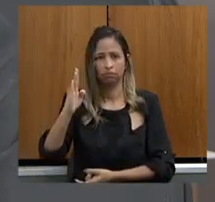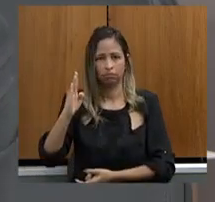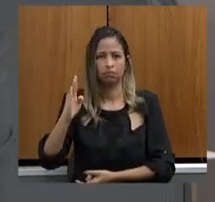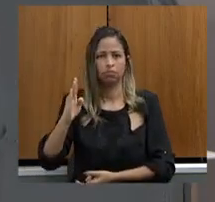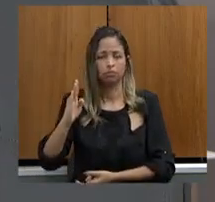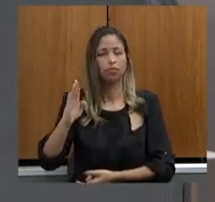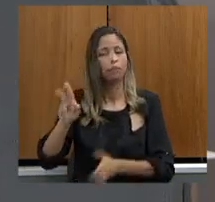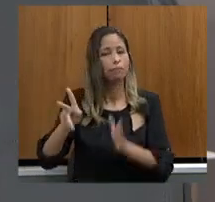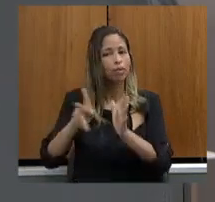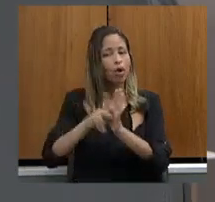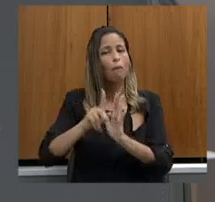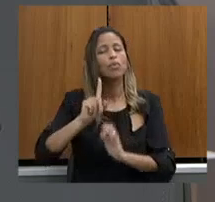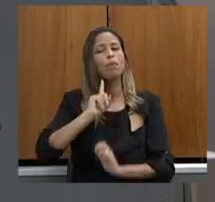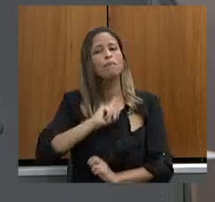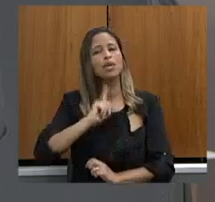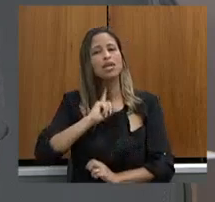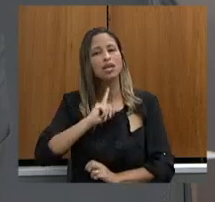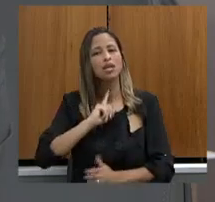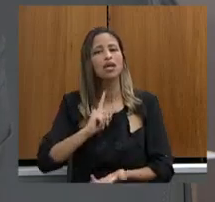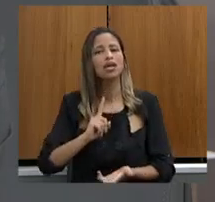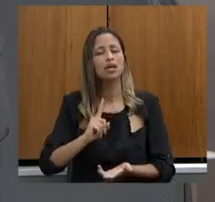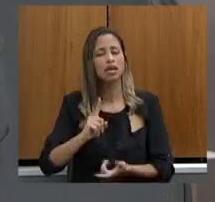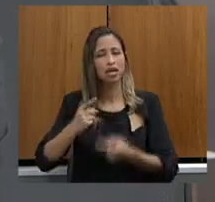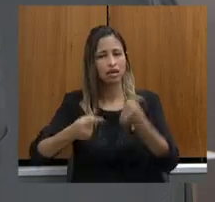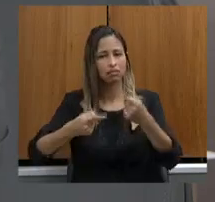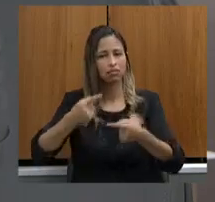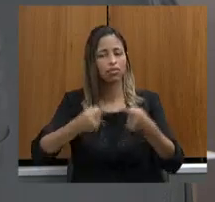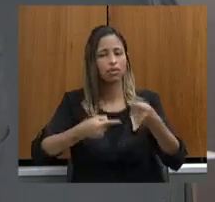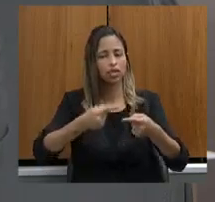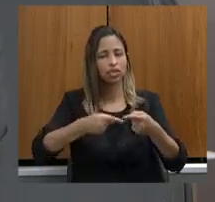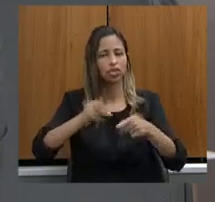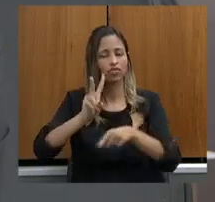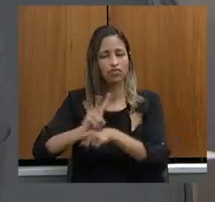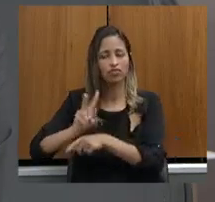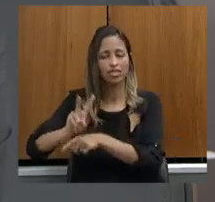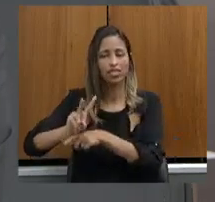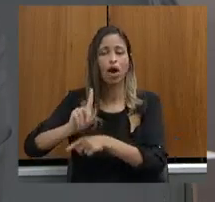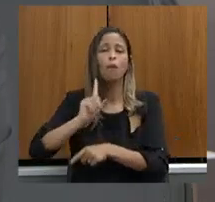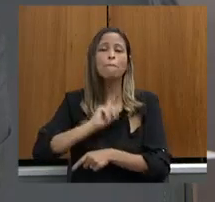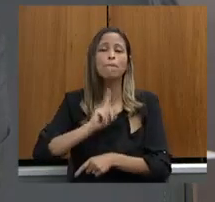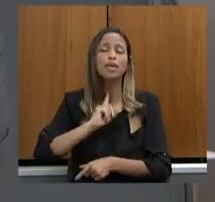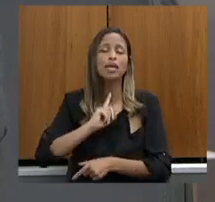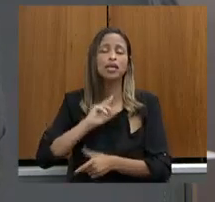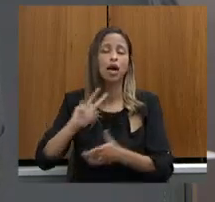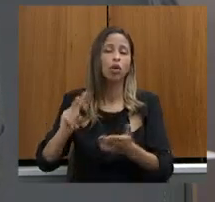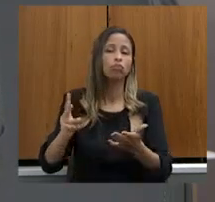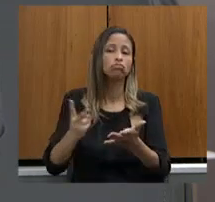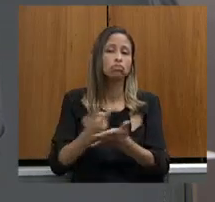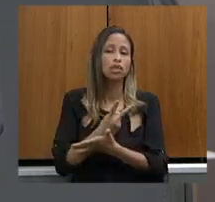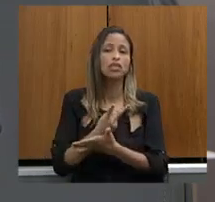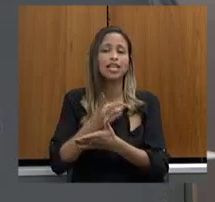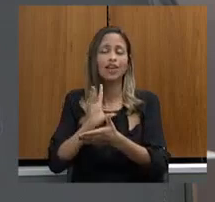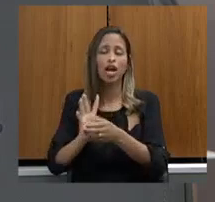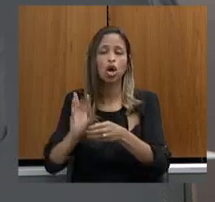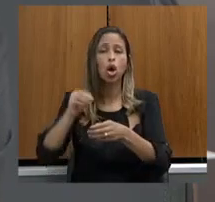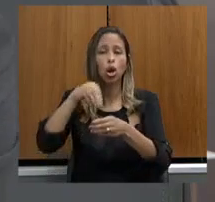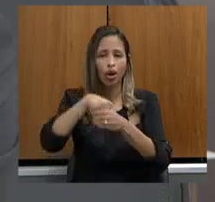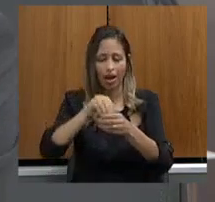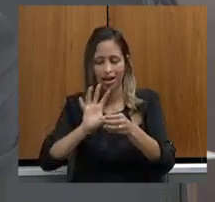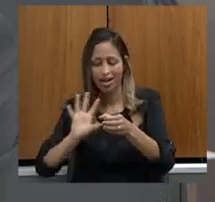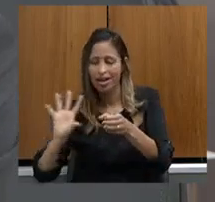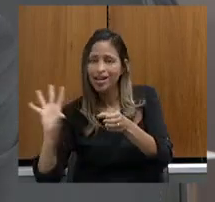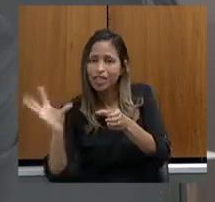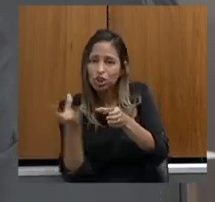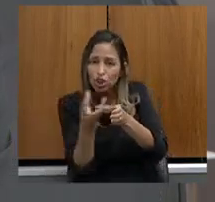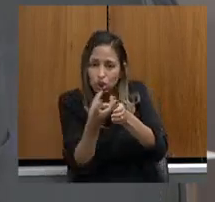Parlamento Mineiro sobre a Adesão um regime de recuperação fiscal do Estado de Minas Gerais que é algo que irá englobar Todo